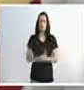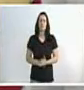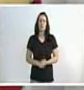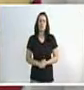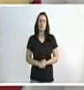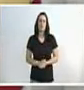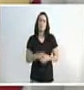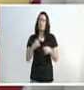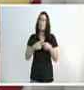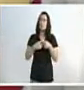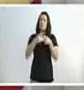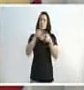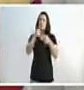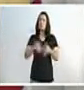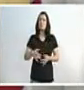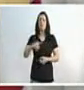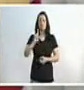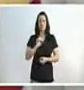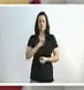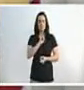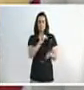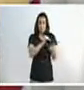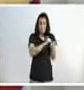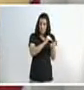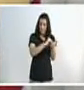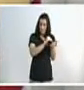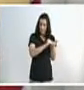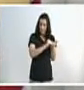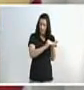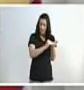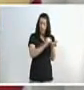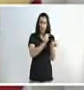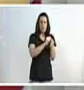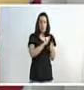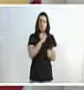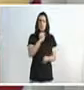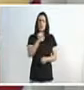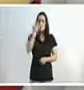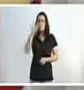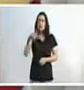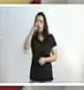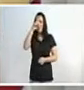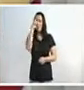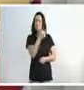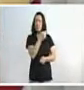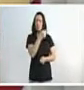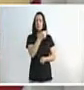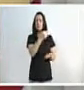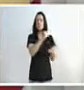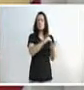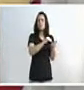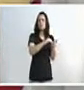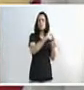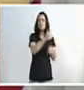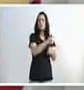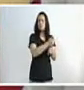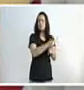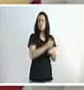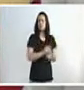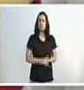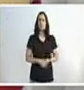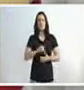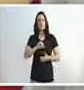do prefeito. Se o secretário não faz, quem manda no secretário? Uma coisa simples e óbvia. Né? Se tu